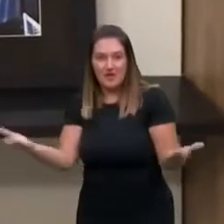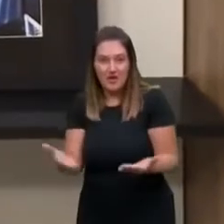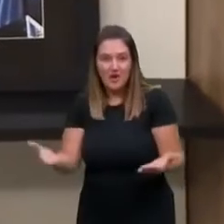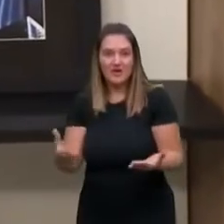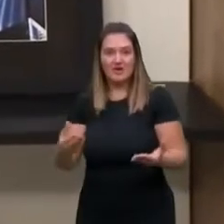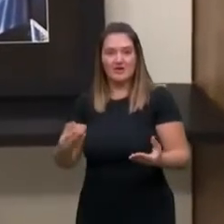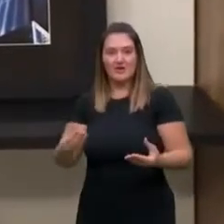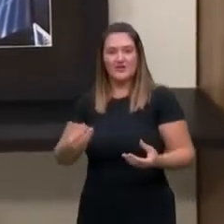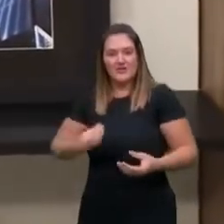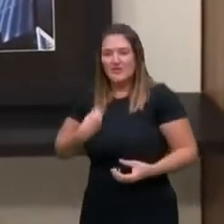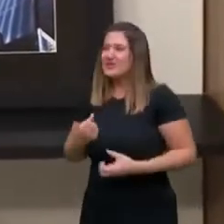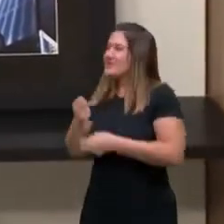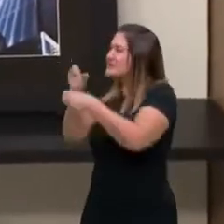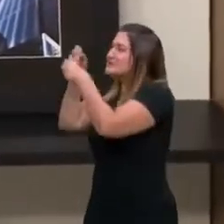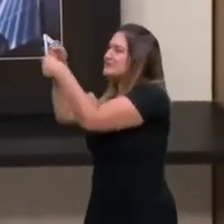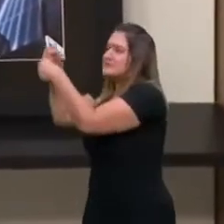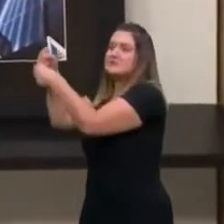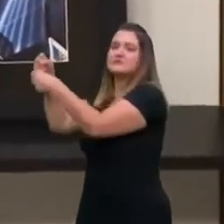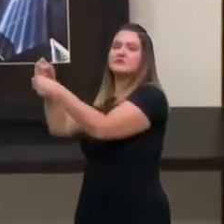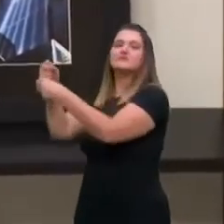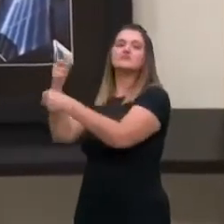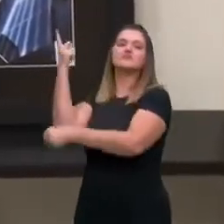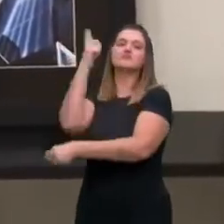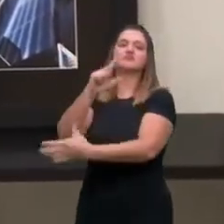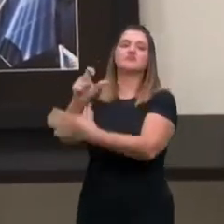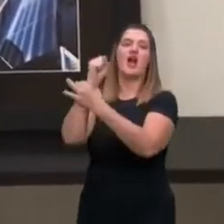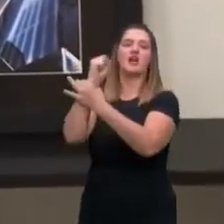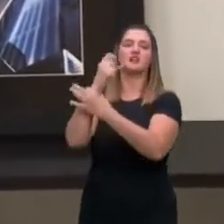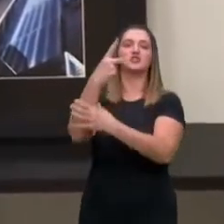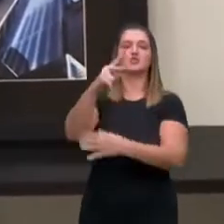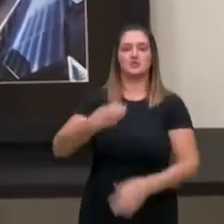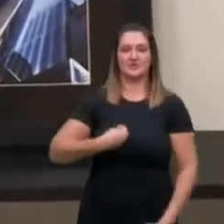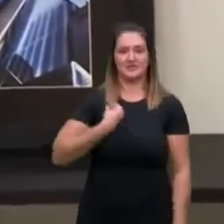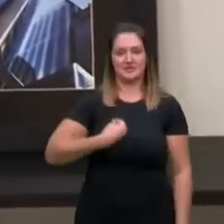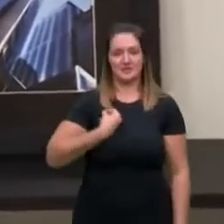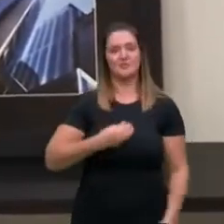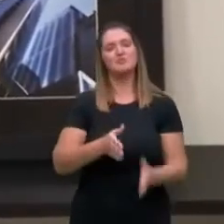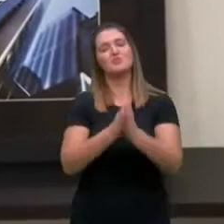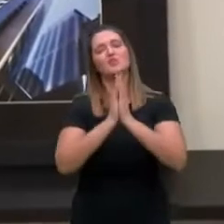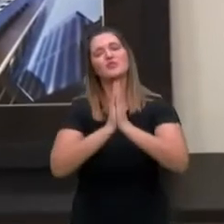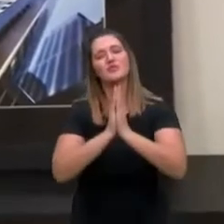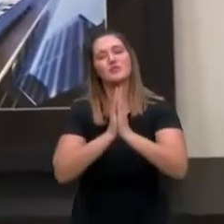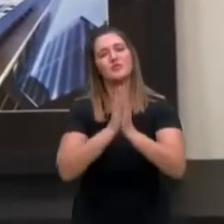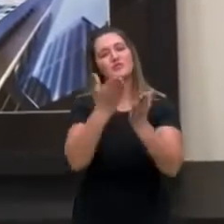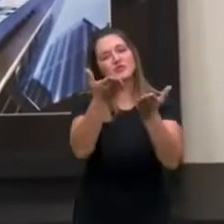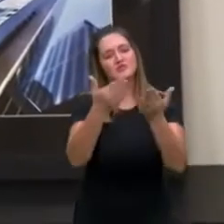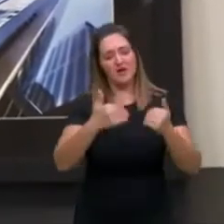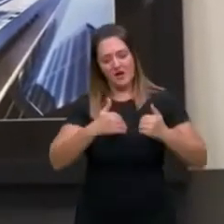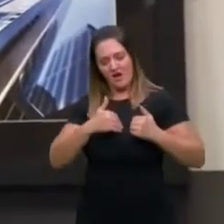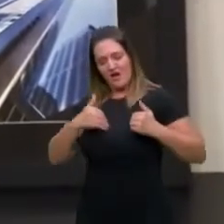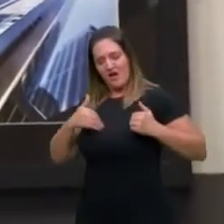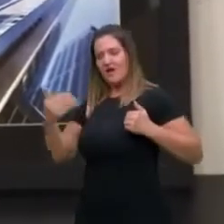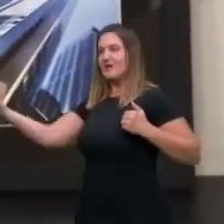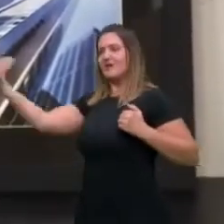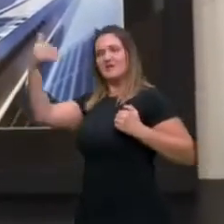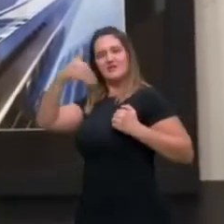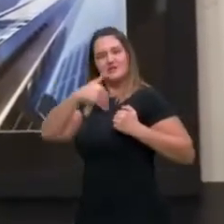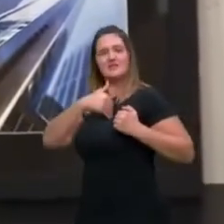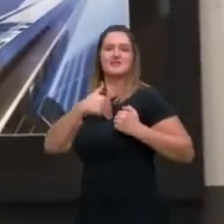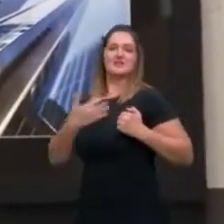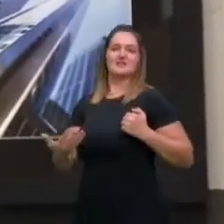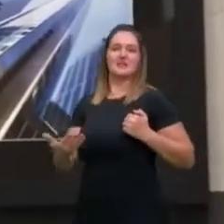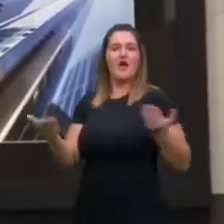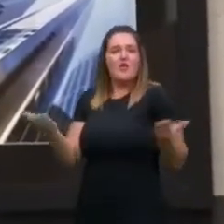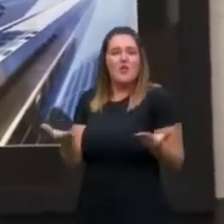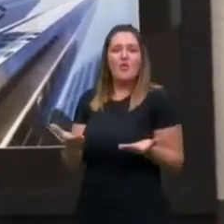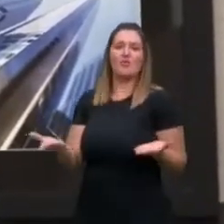agora, quem se entrega a Ele agora, está garantindo a salvação. Então, por favor, meu irmão e minha irmã, abra o seu coração agora e entregue